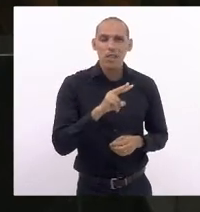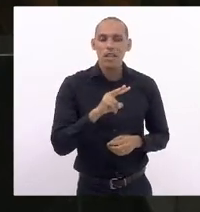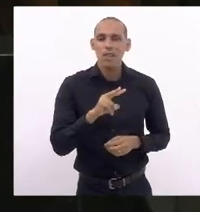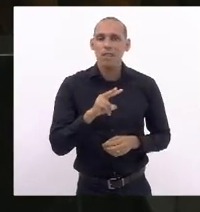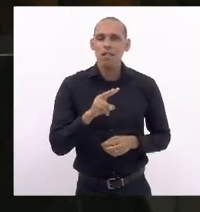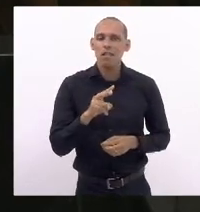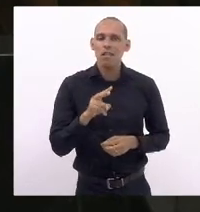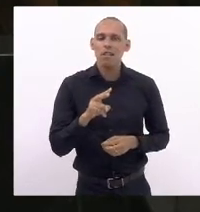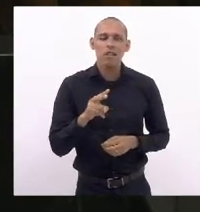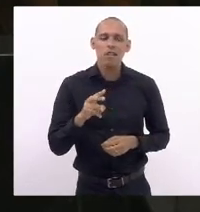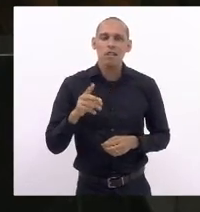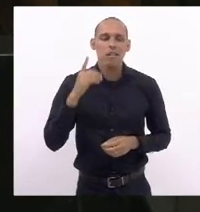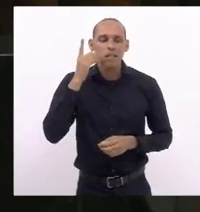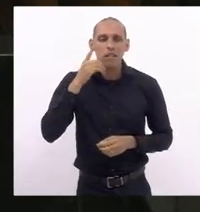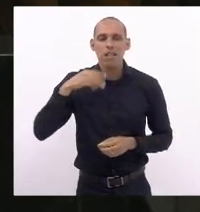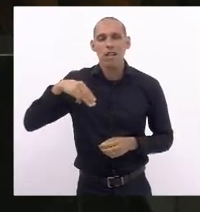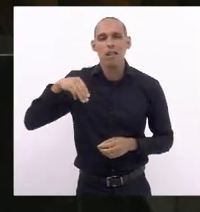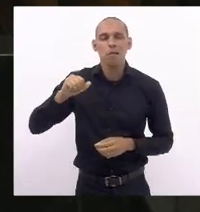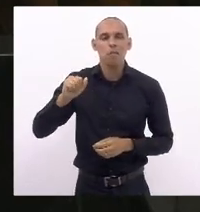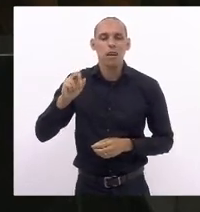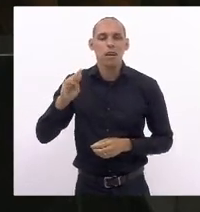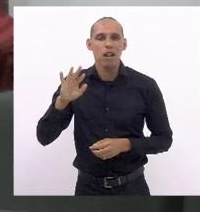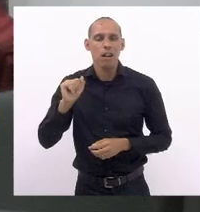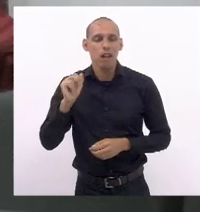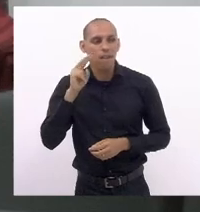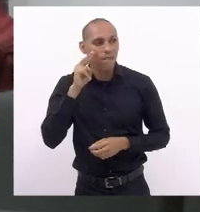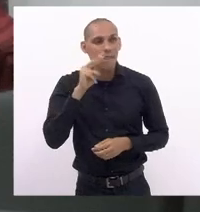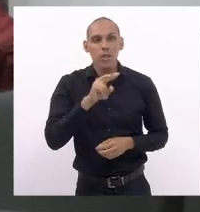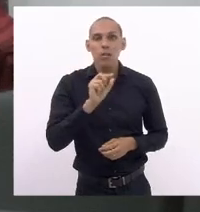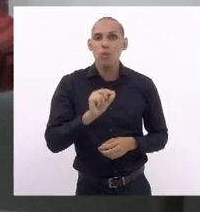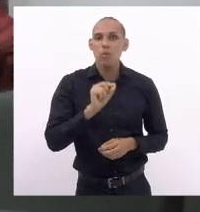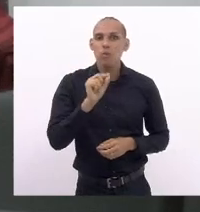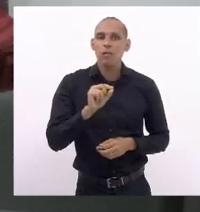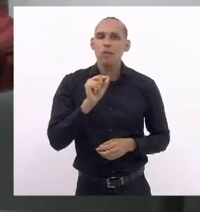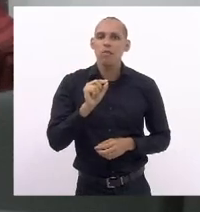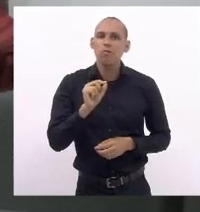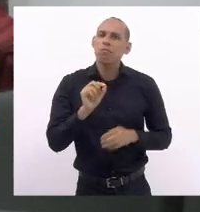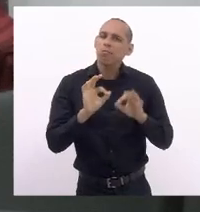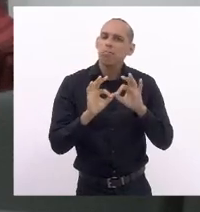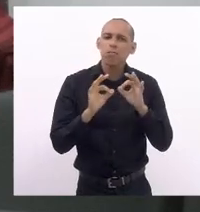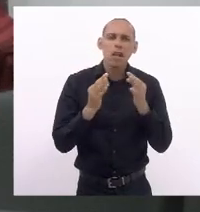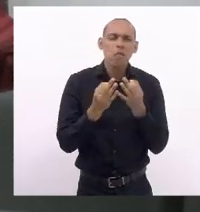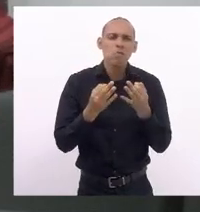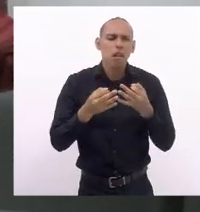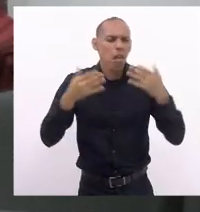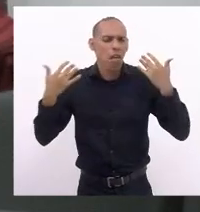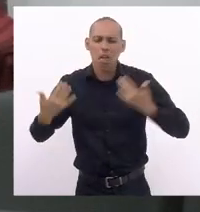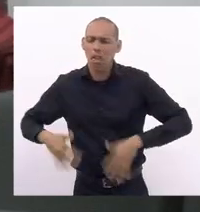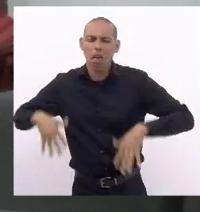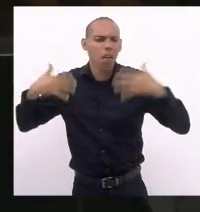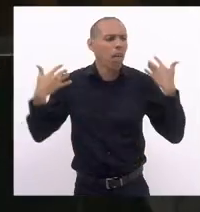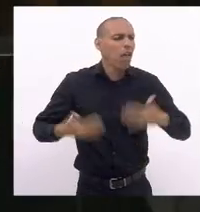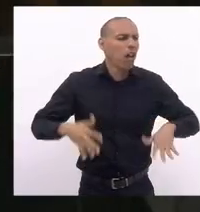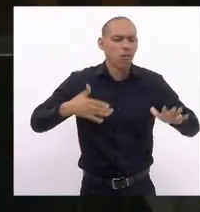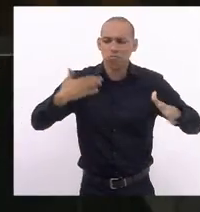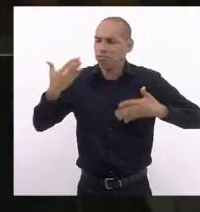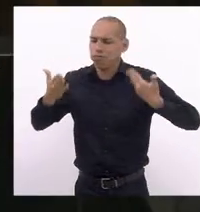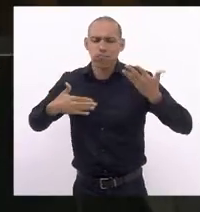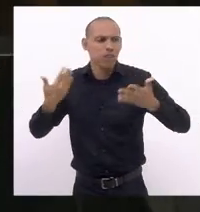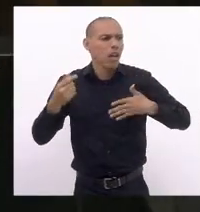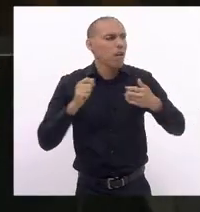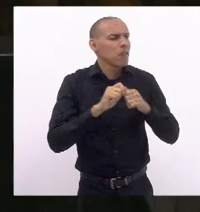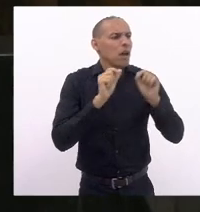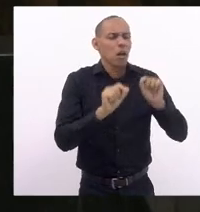que mexeu muito comigo. As famílias ali, todas apavoradas, atônitas, ninguém sabia o que